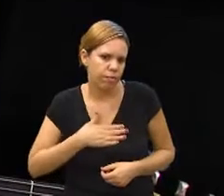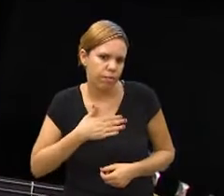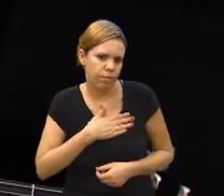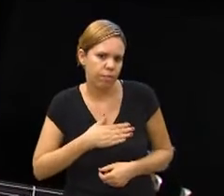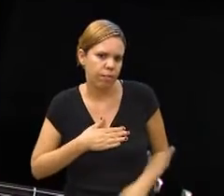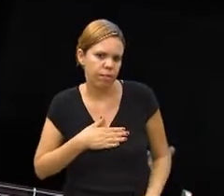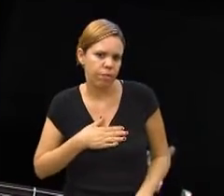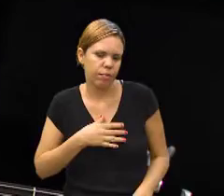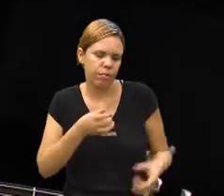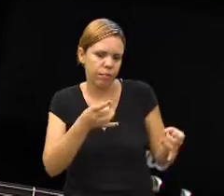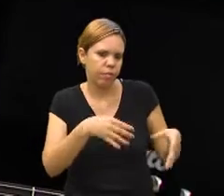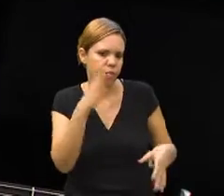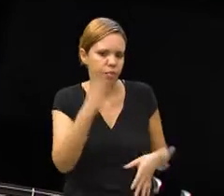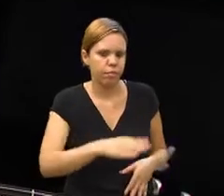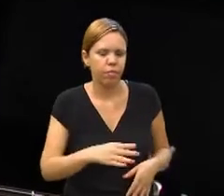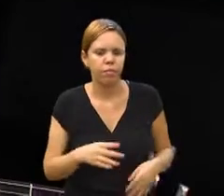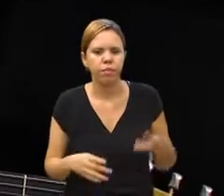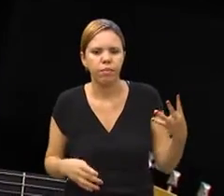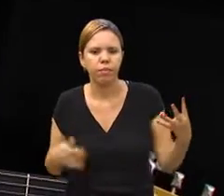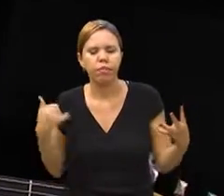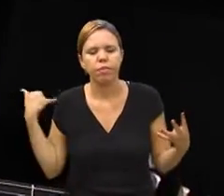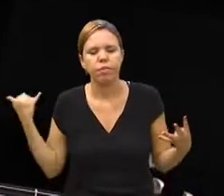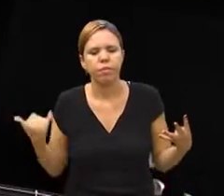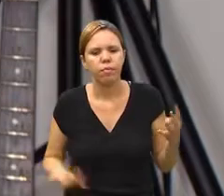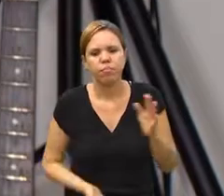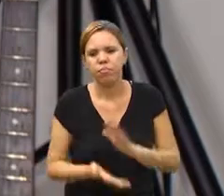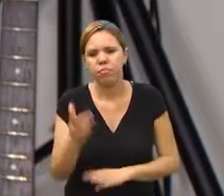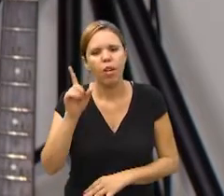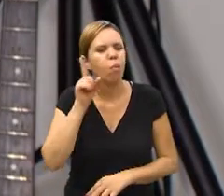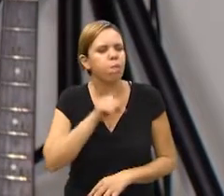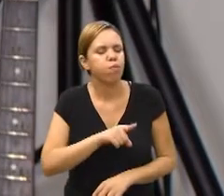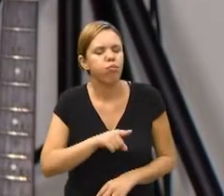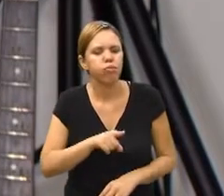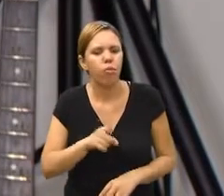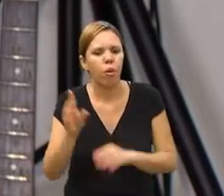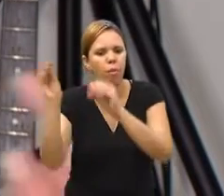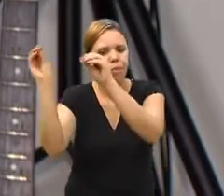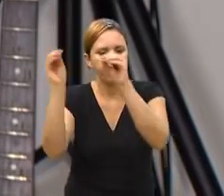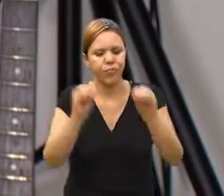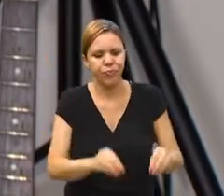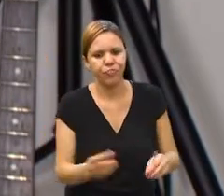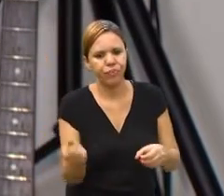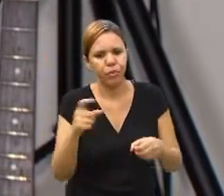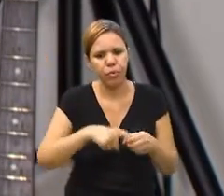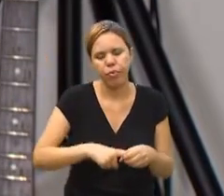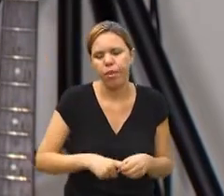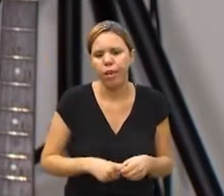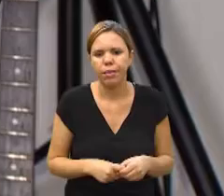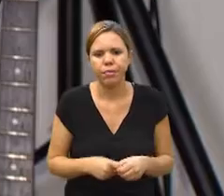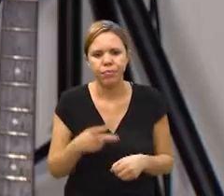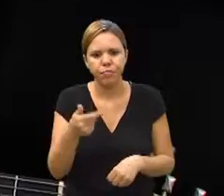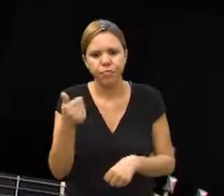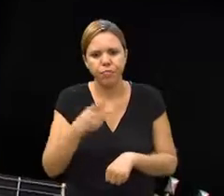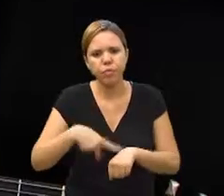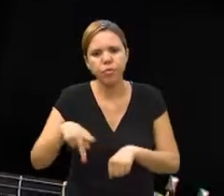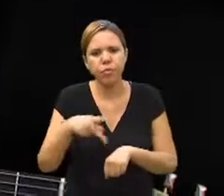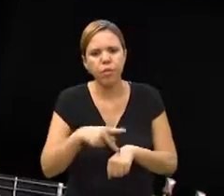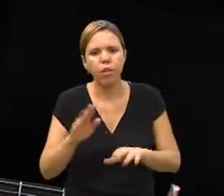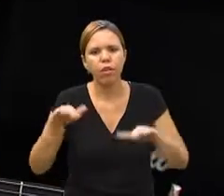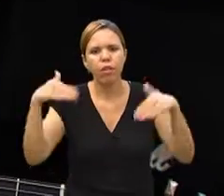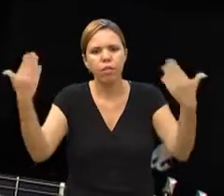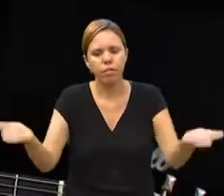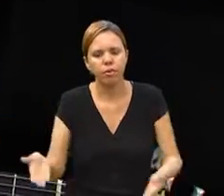saiu do Brasil quando tinha, que você falou? 4 anos. 4 anos. E veio pra cá com... O primeiro país em que eu morei fora